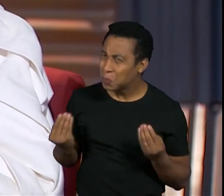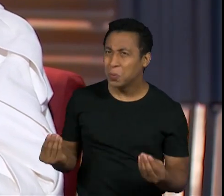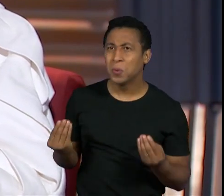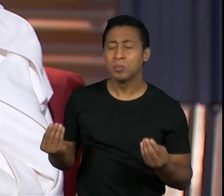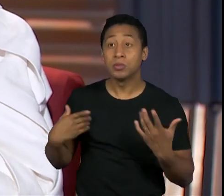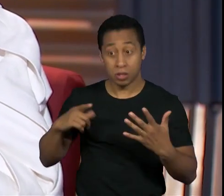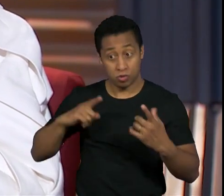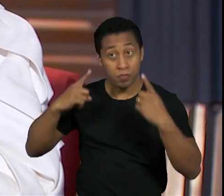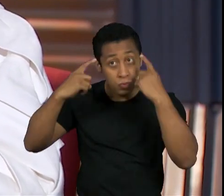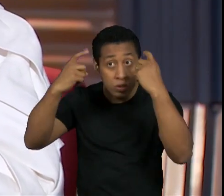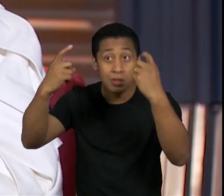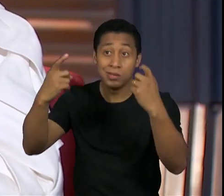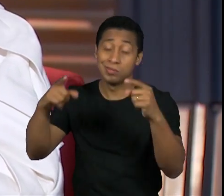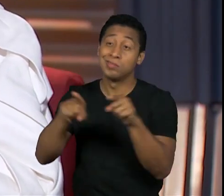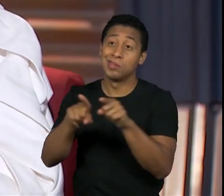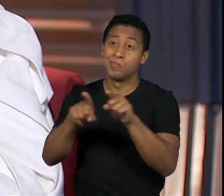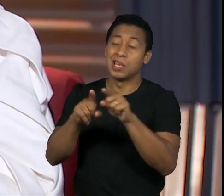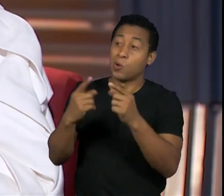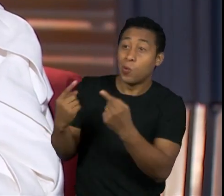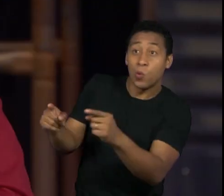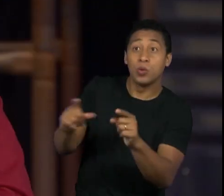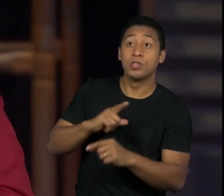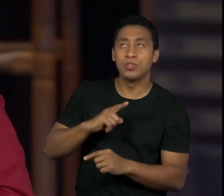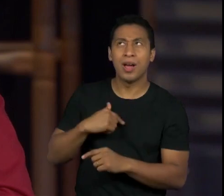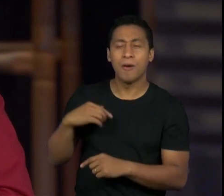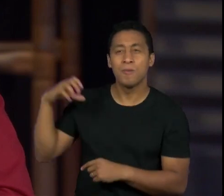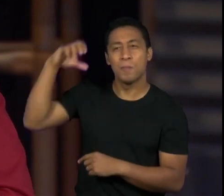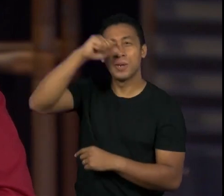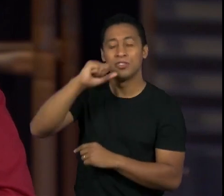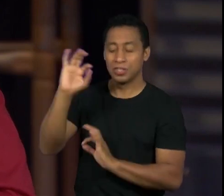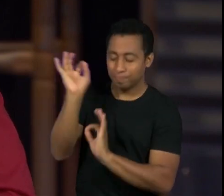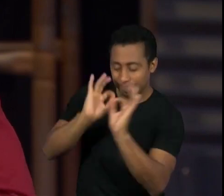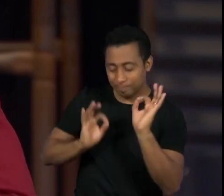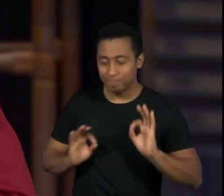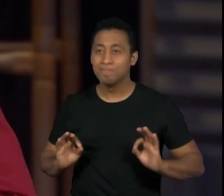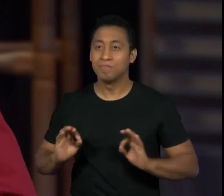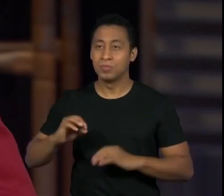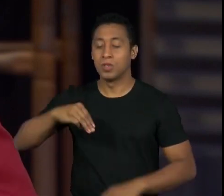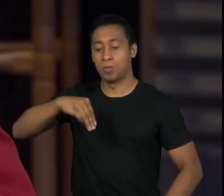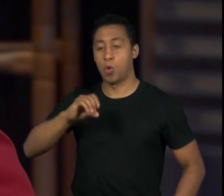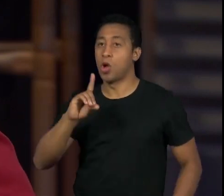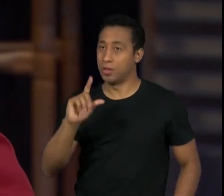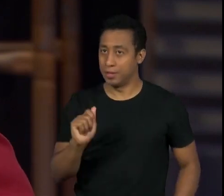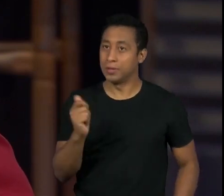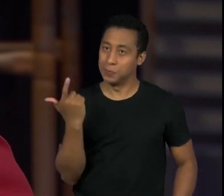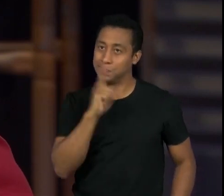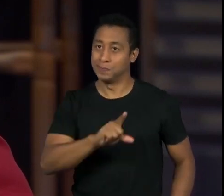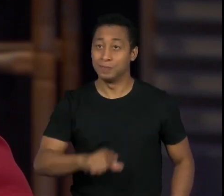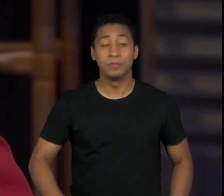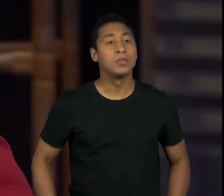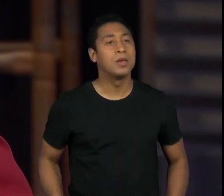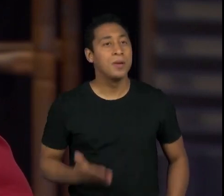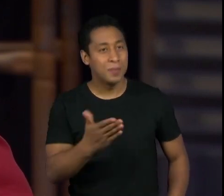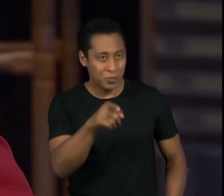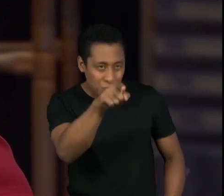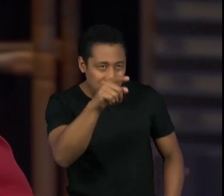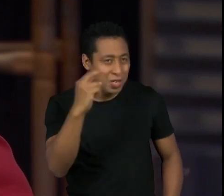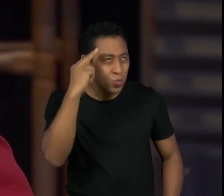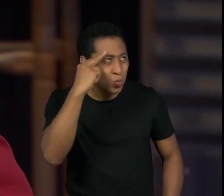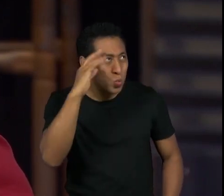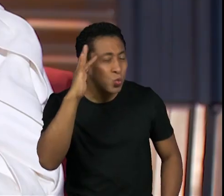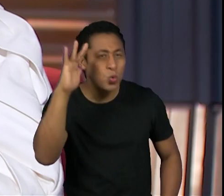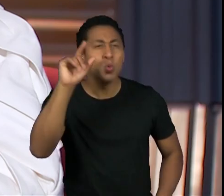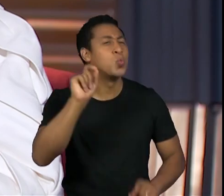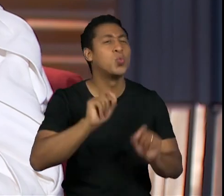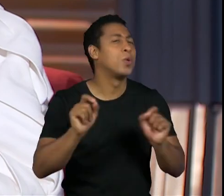padrão. E foi assim que eu aprendi a fazer moda. Com o que sonhava essa menina Carol lá de Santo Amaro?